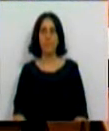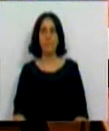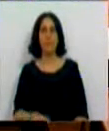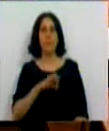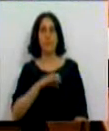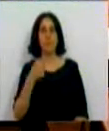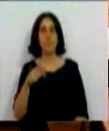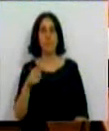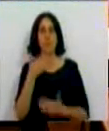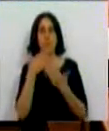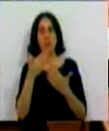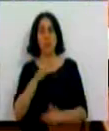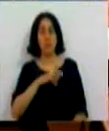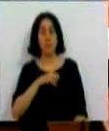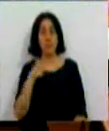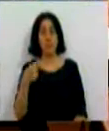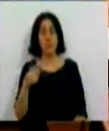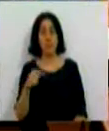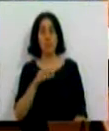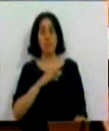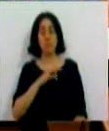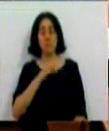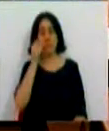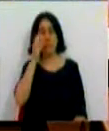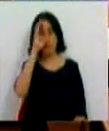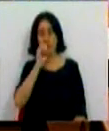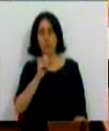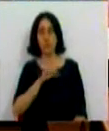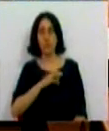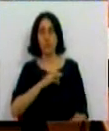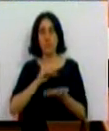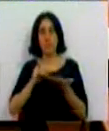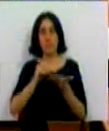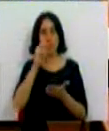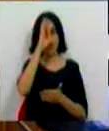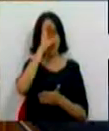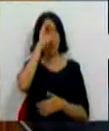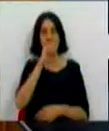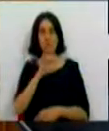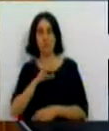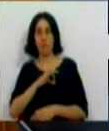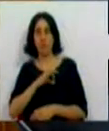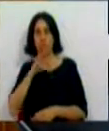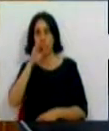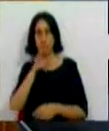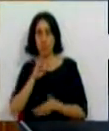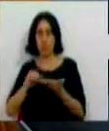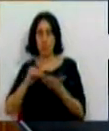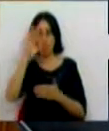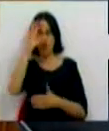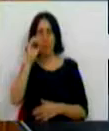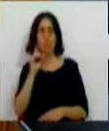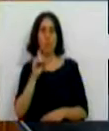Obrigada, Sr. Presidente. Sr. Presidente, Sr. Ministro, Sra. Secretária de Estado, Sr. Secretário de Estado, Sras. E